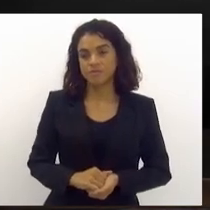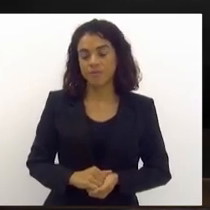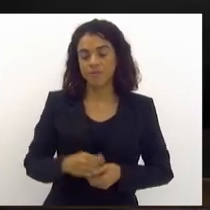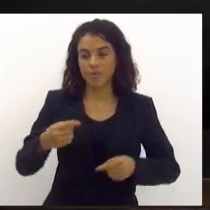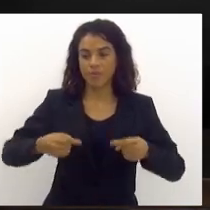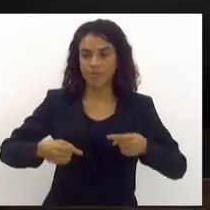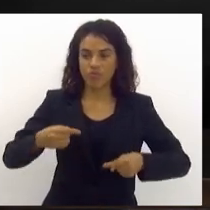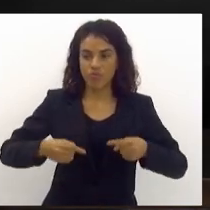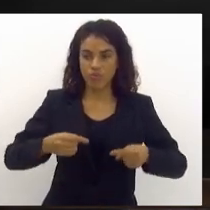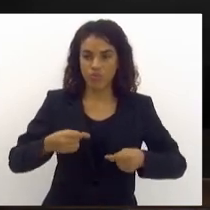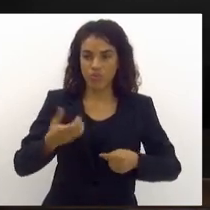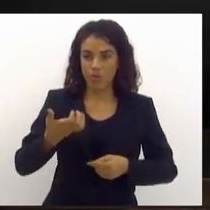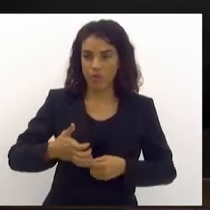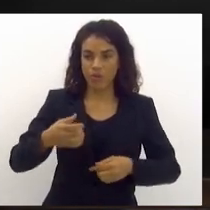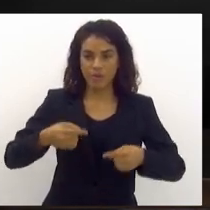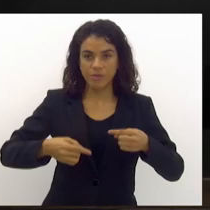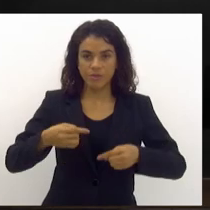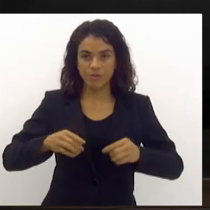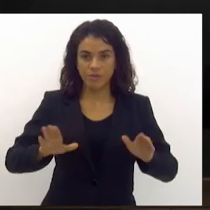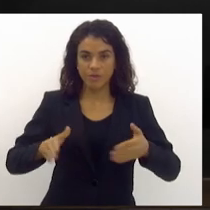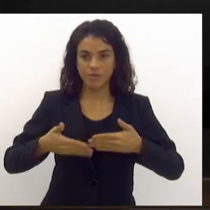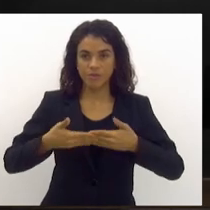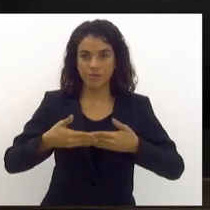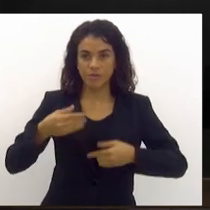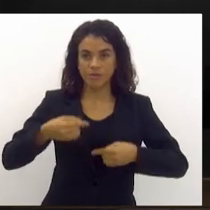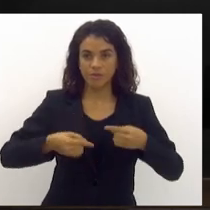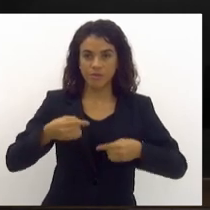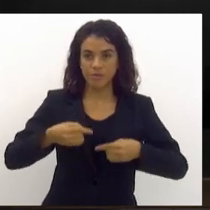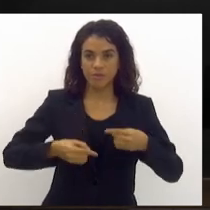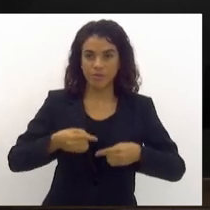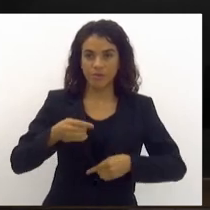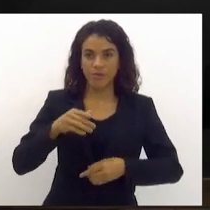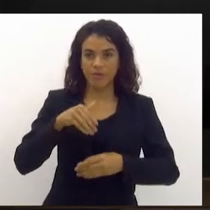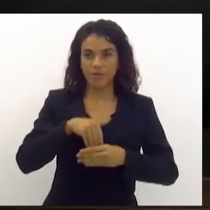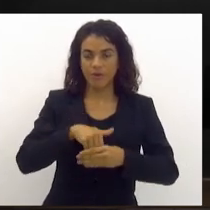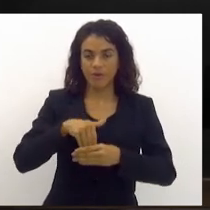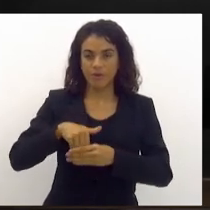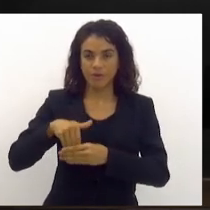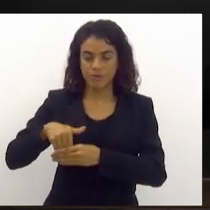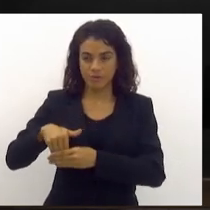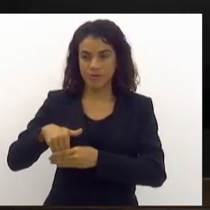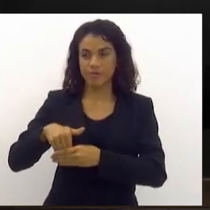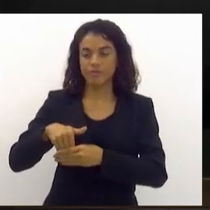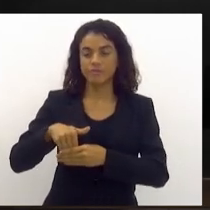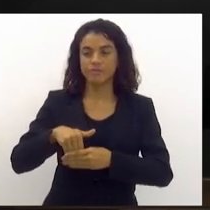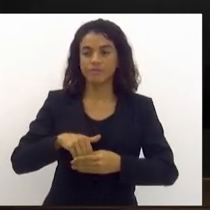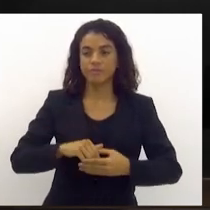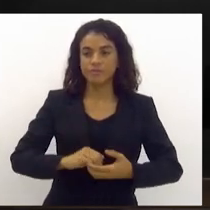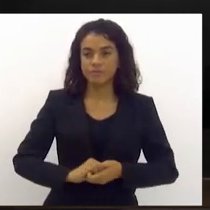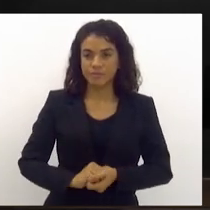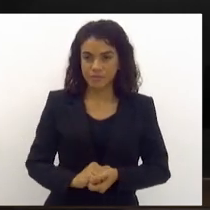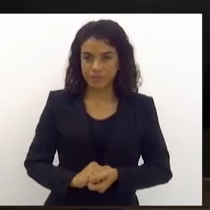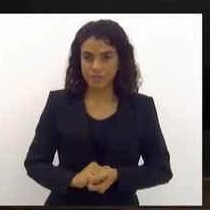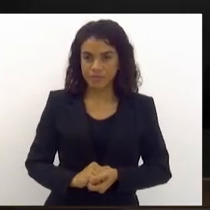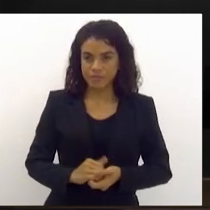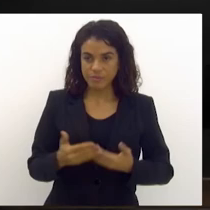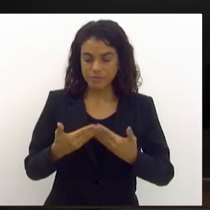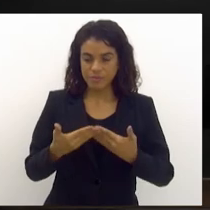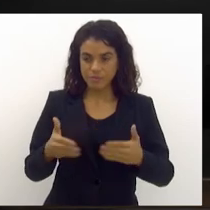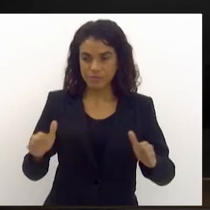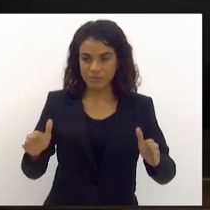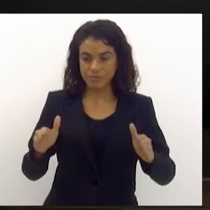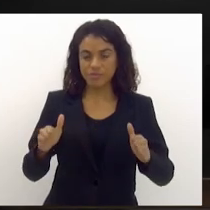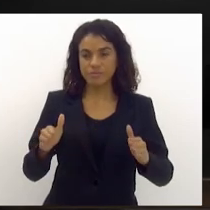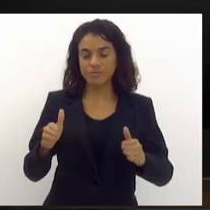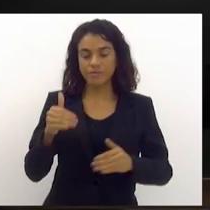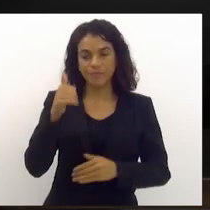Em discussão, não havendo quem queira discutir, encerrada a discussão. Está aberto o processo de votação, senhores